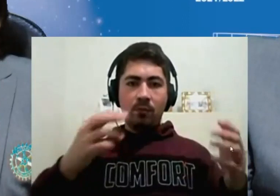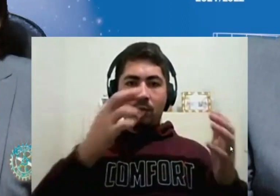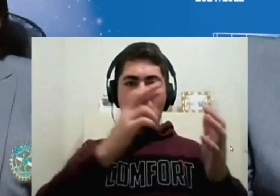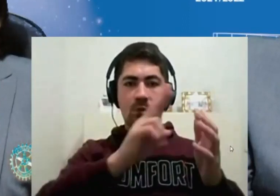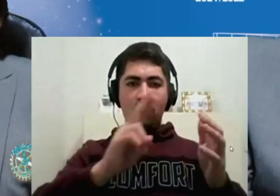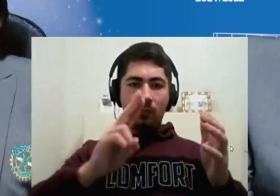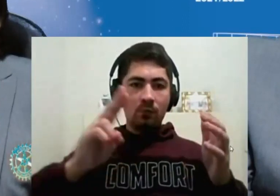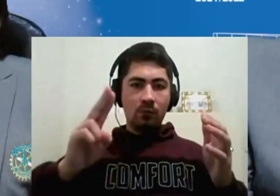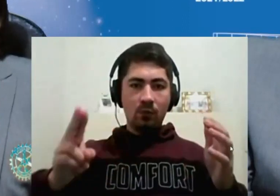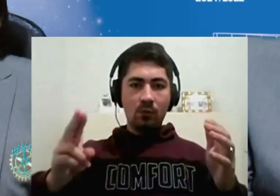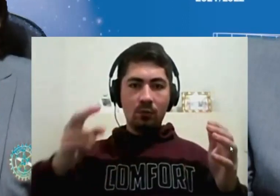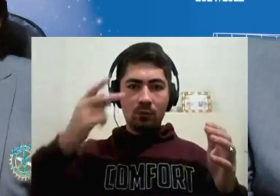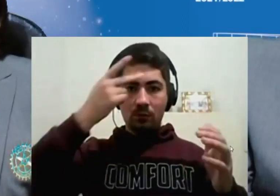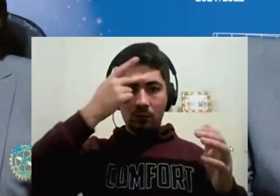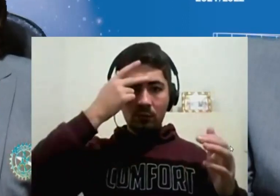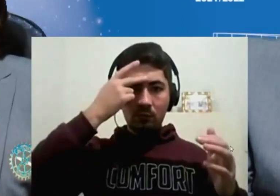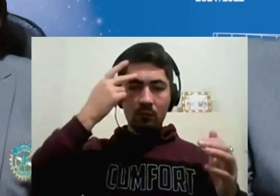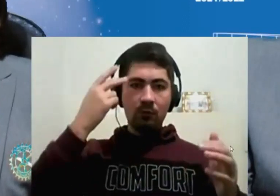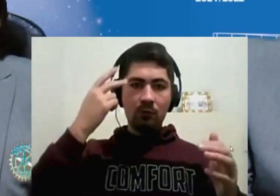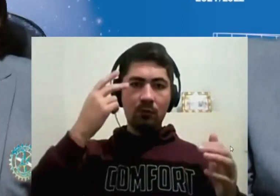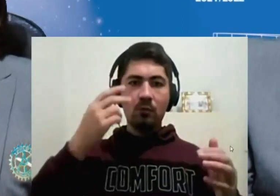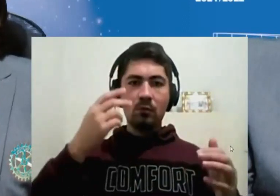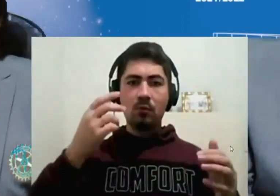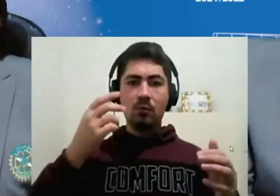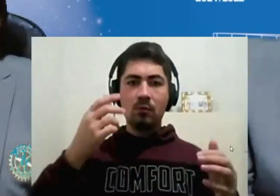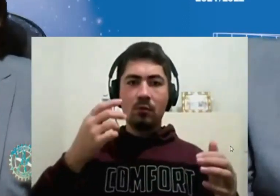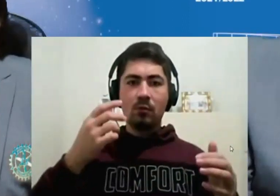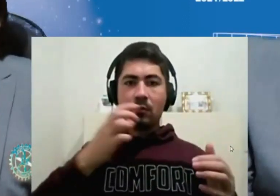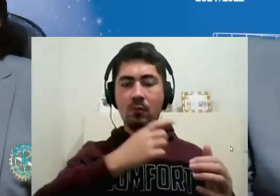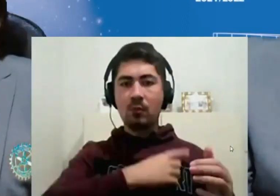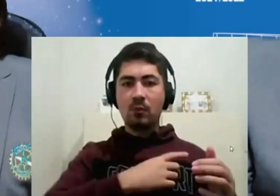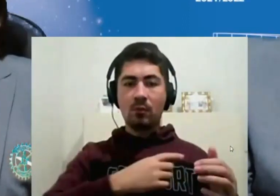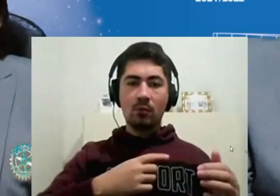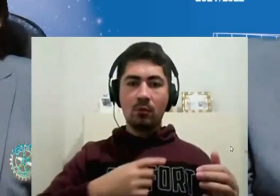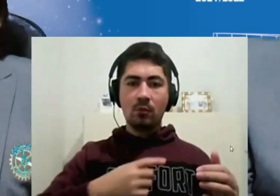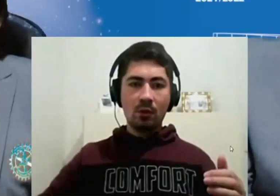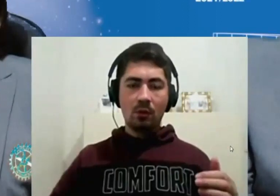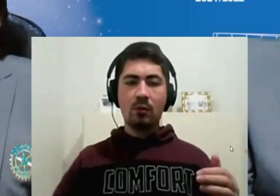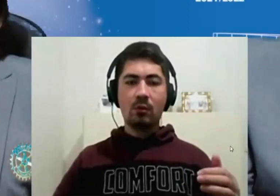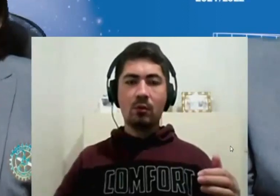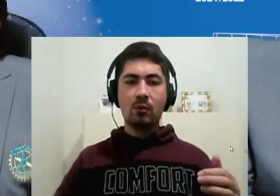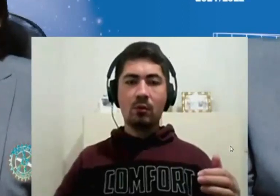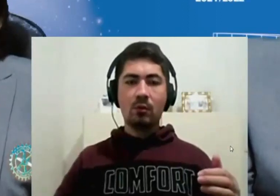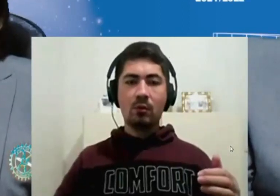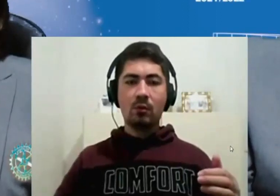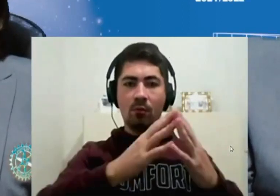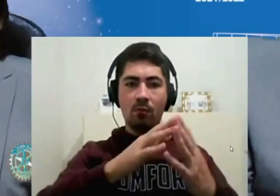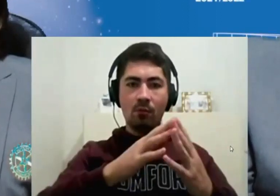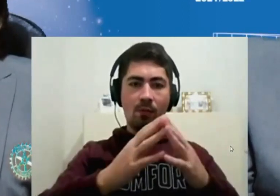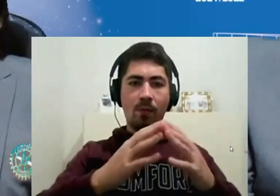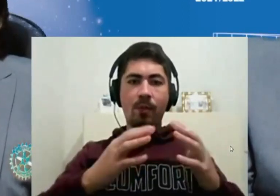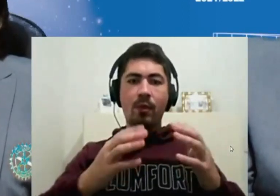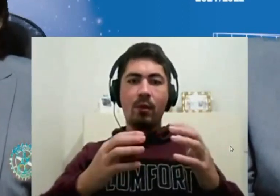o companheiro governador Edson de Castro Panhosi, o nosso companheiro Edson Flessac,